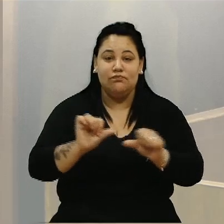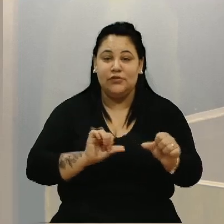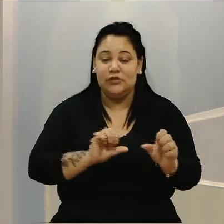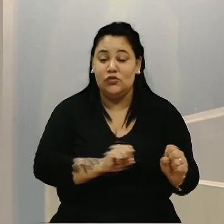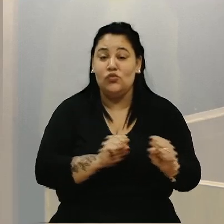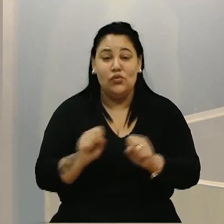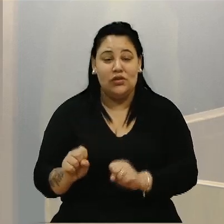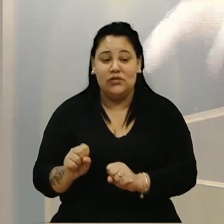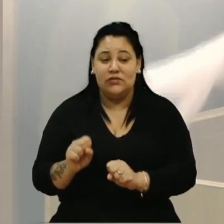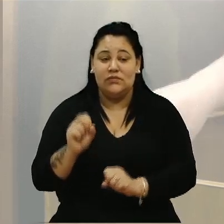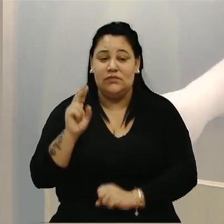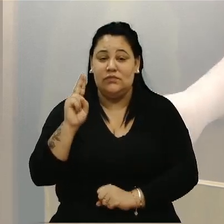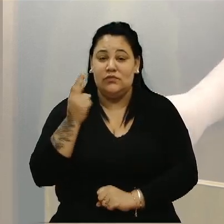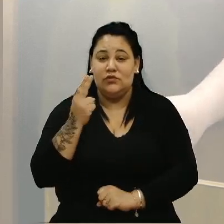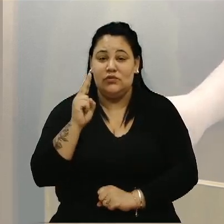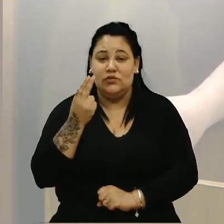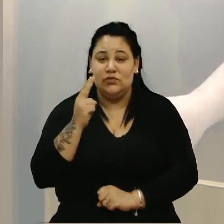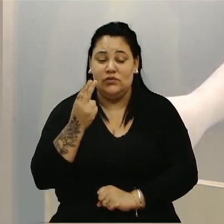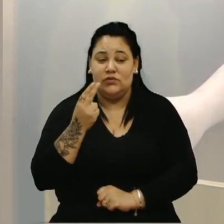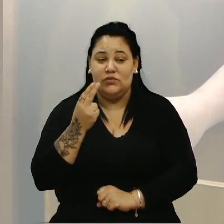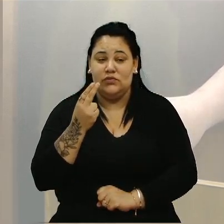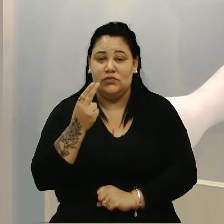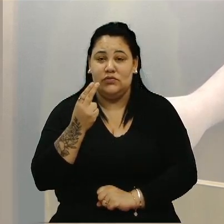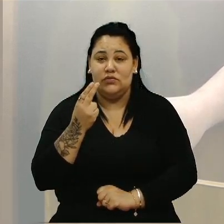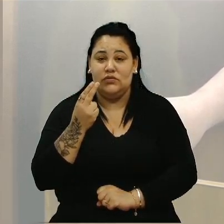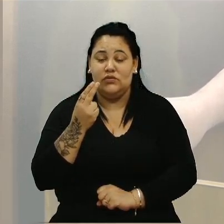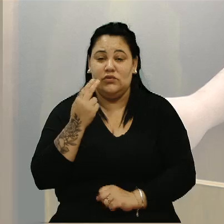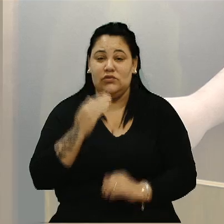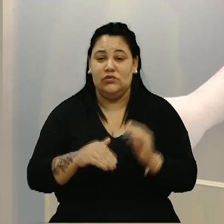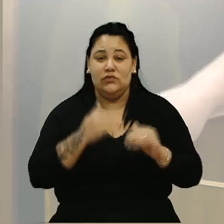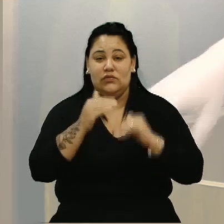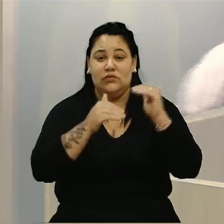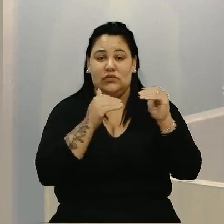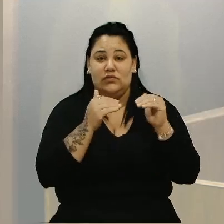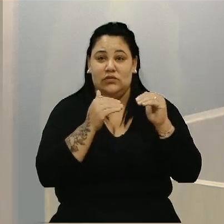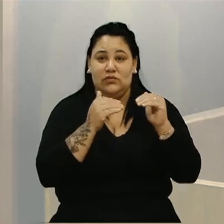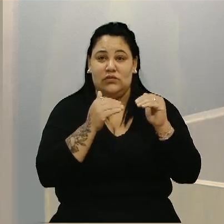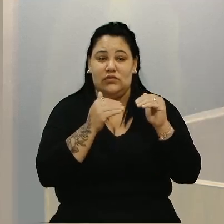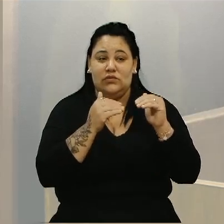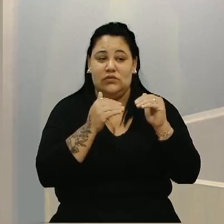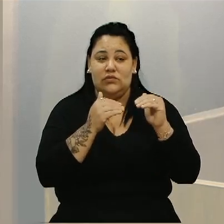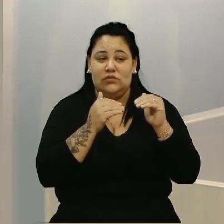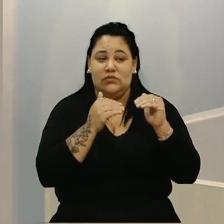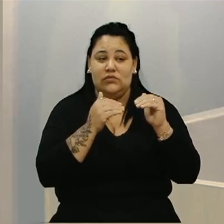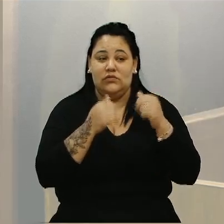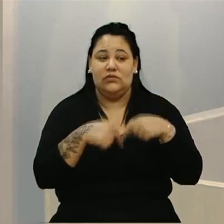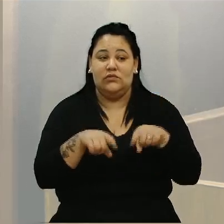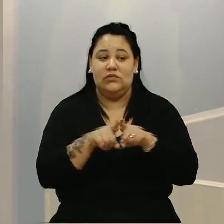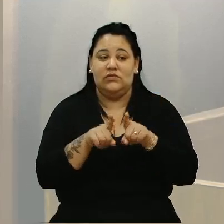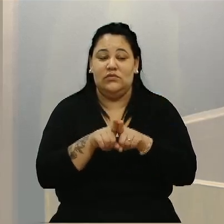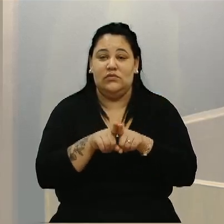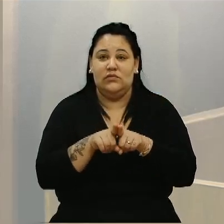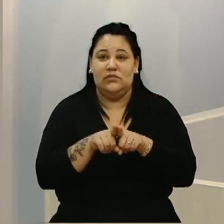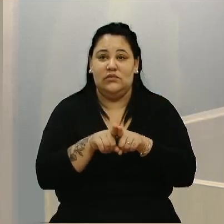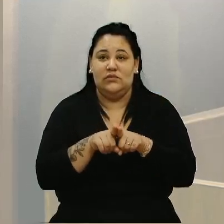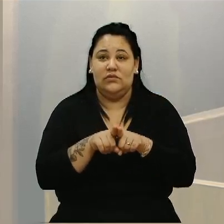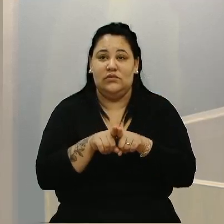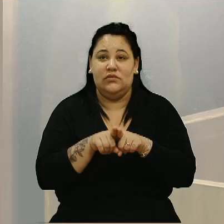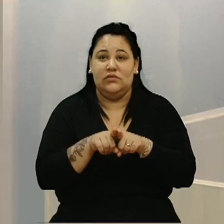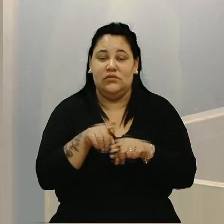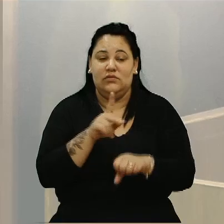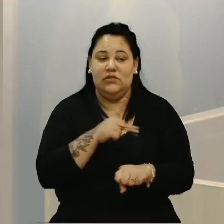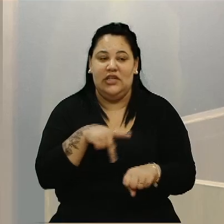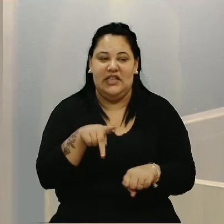Uruguai segue se desenvolvendo e tendo a capacidade de propor muitas mudanças políticas no